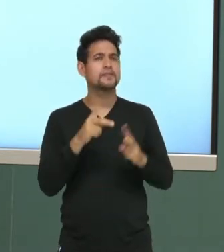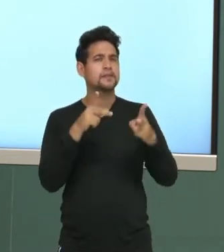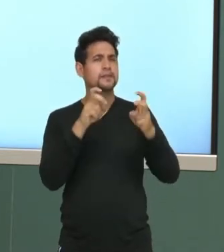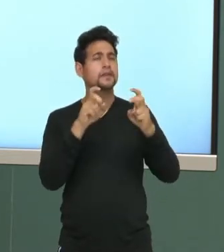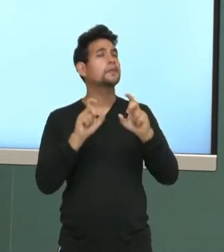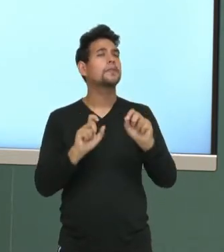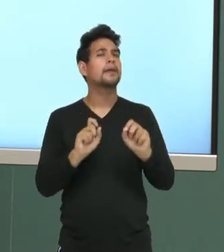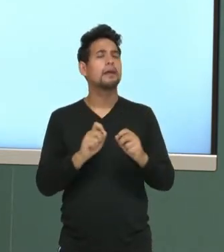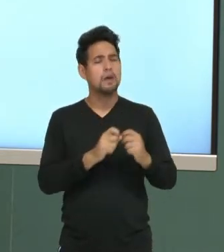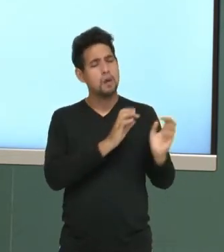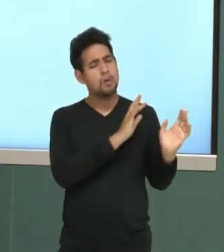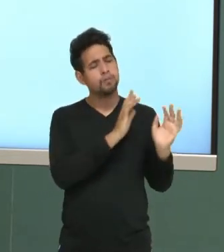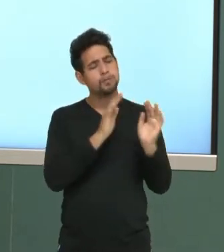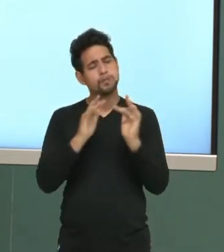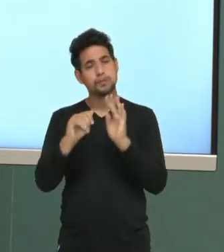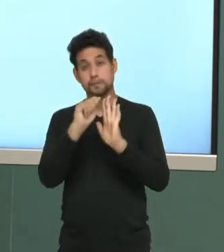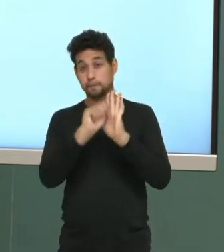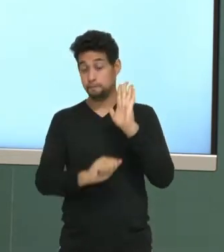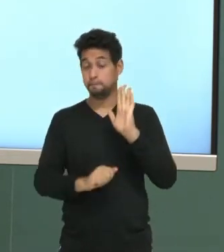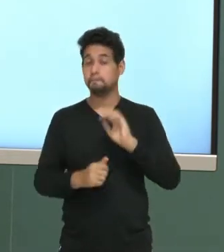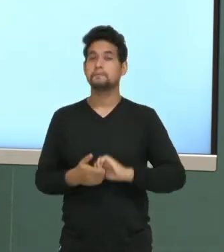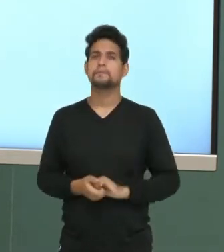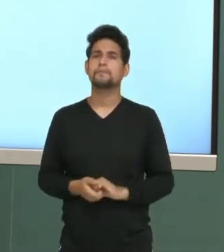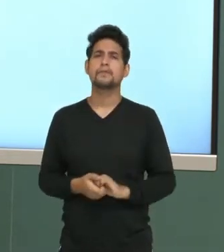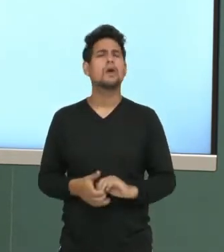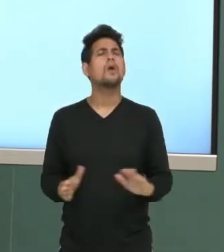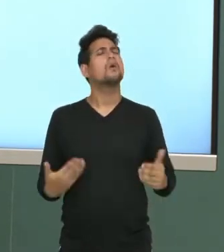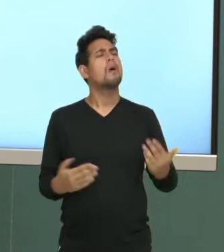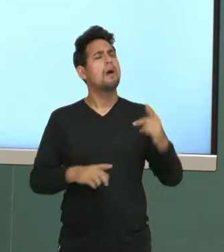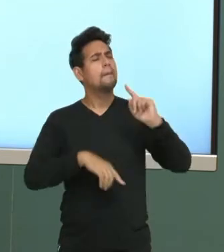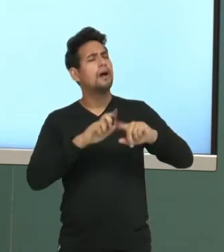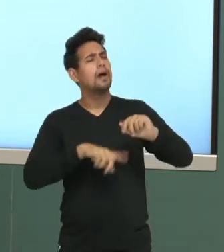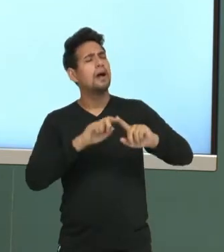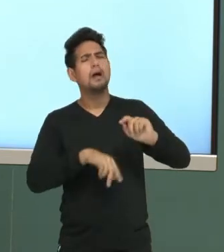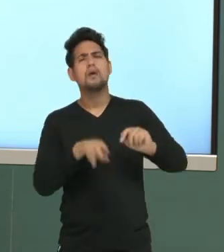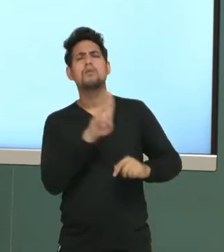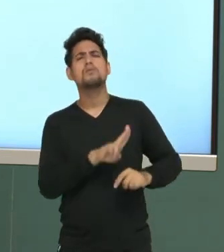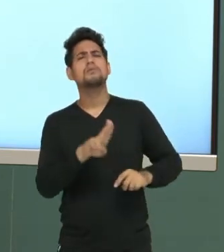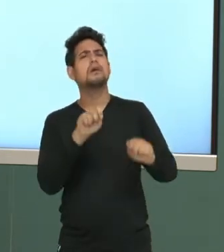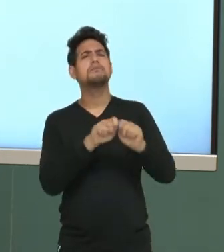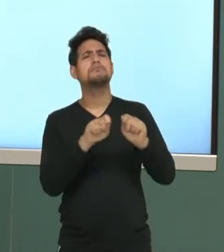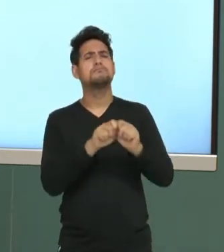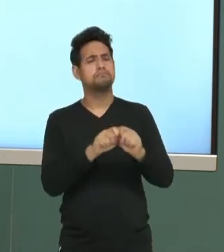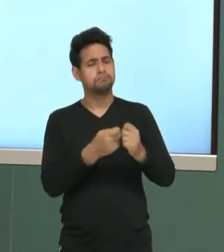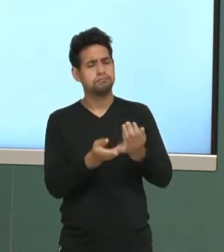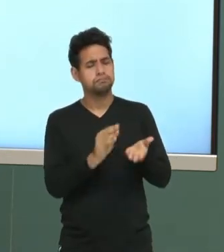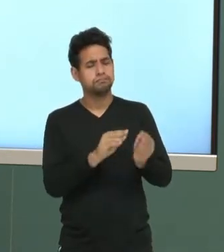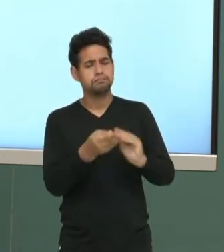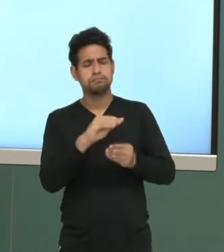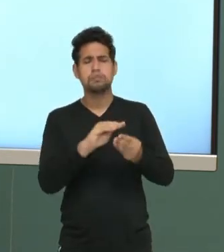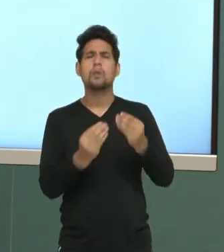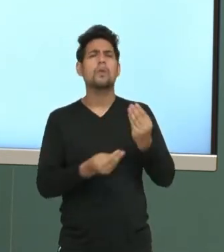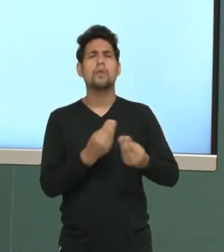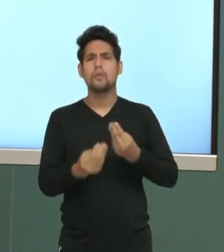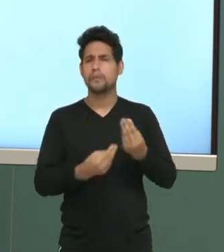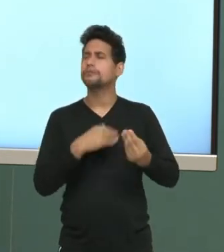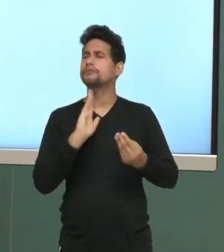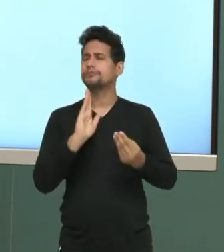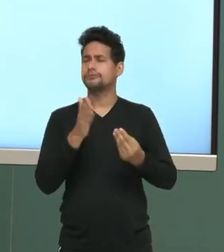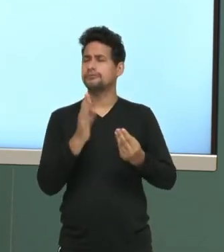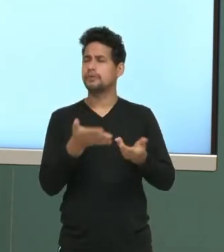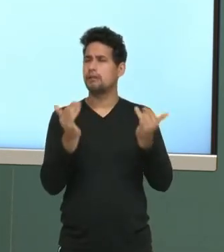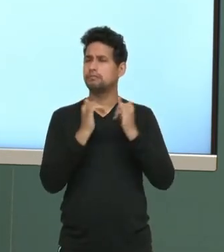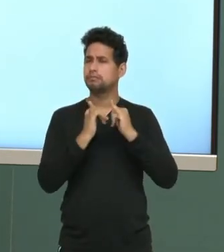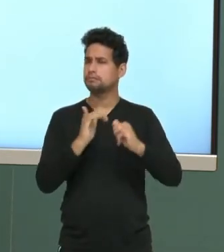na sequência do texto. Que material é utilizado para fazer essas dobraduras? Eu meio que eu já dei uma